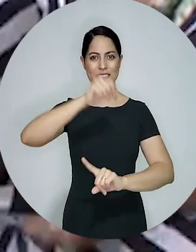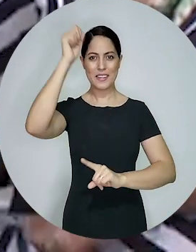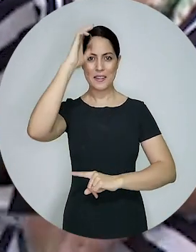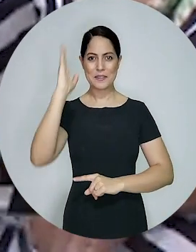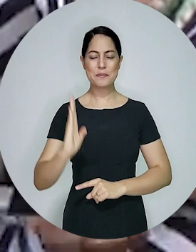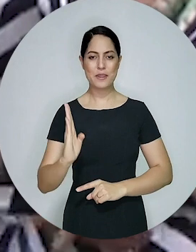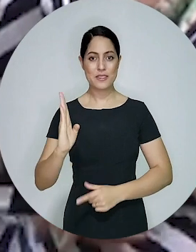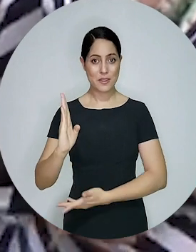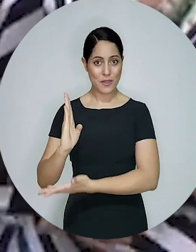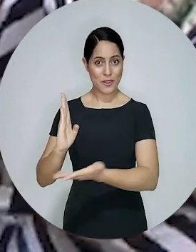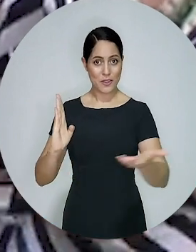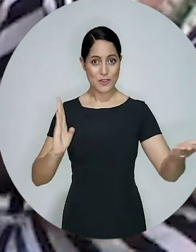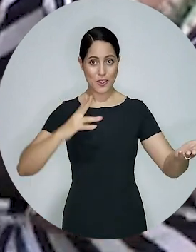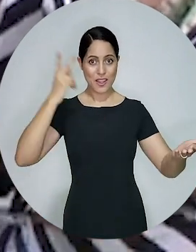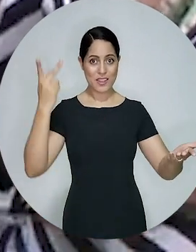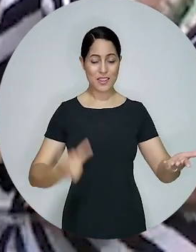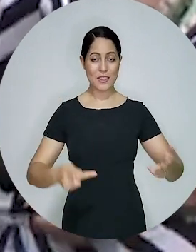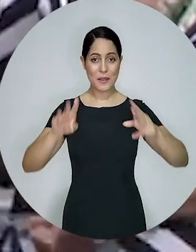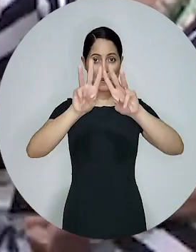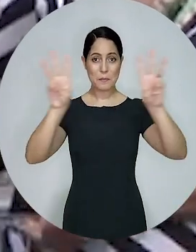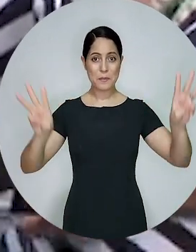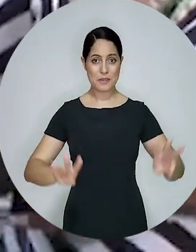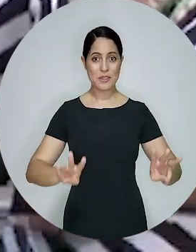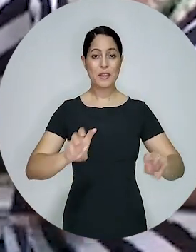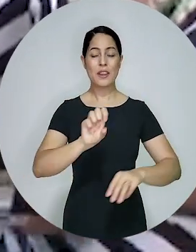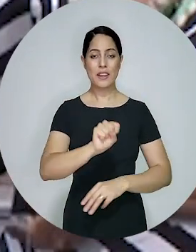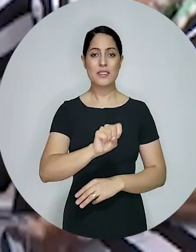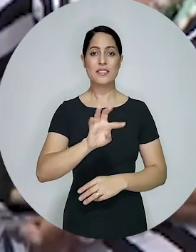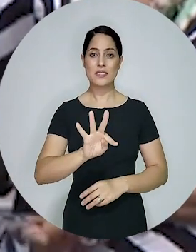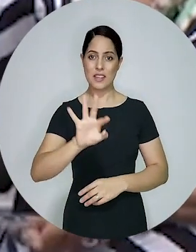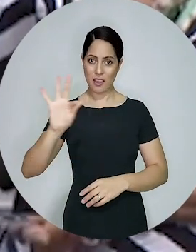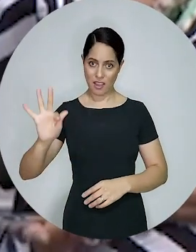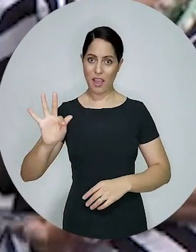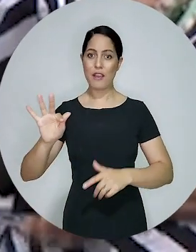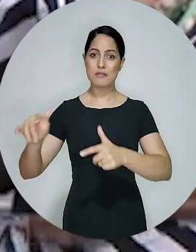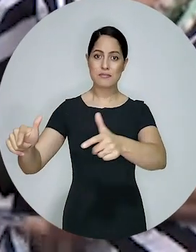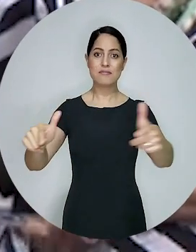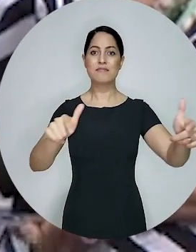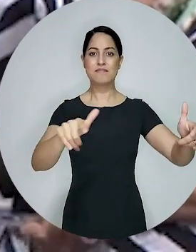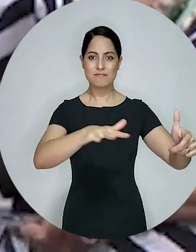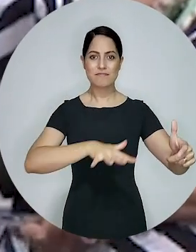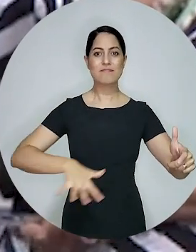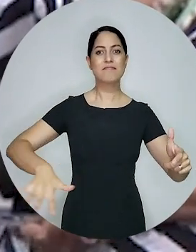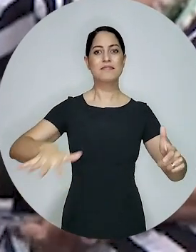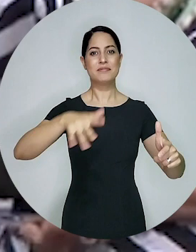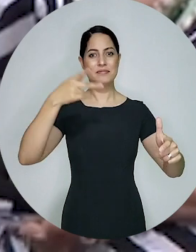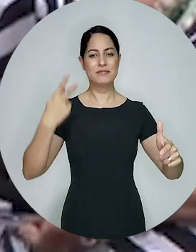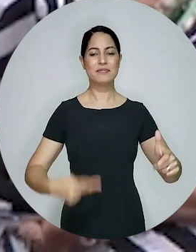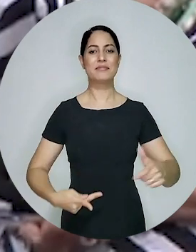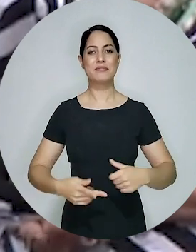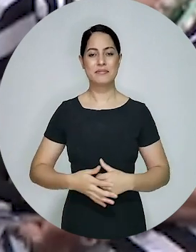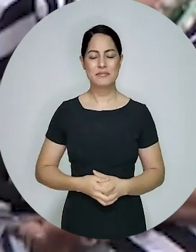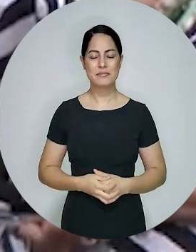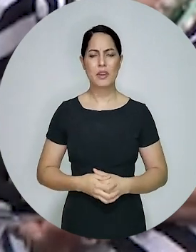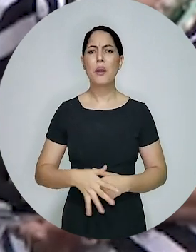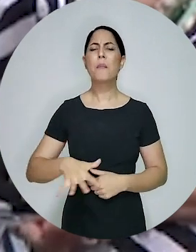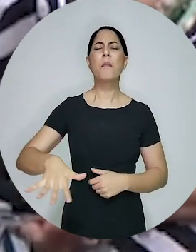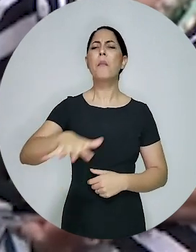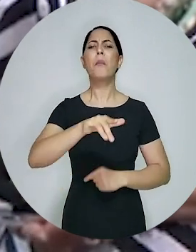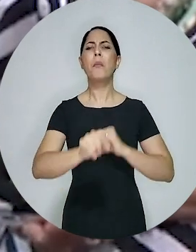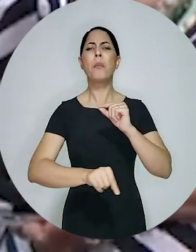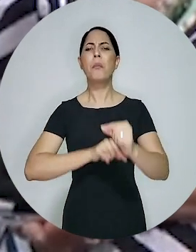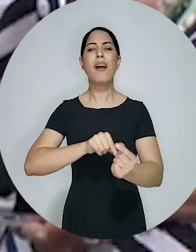brasileira as novas instalações do Museu do Supremo Tribunal Federal. Cuida-se